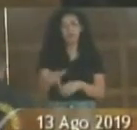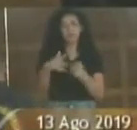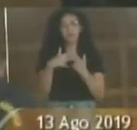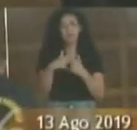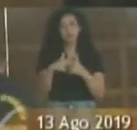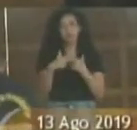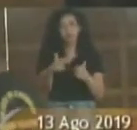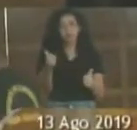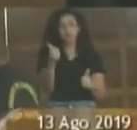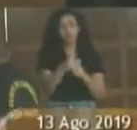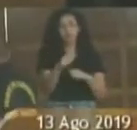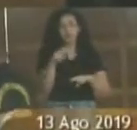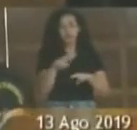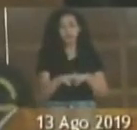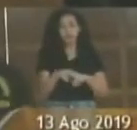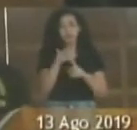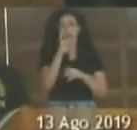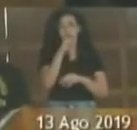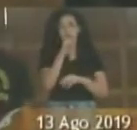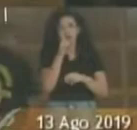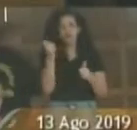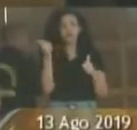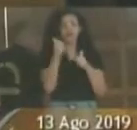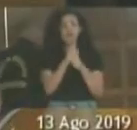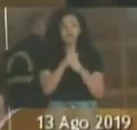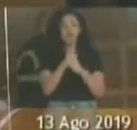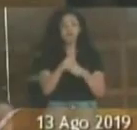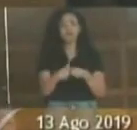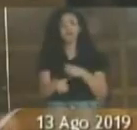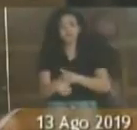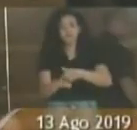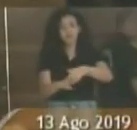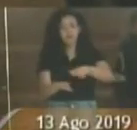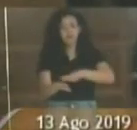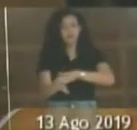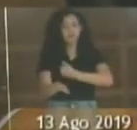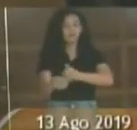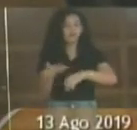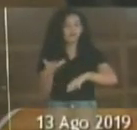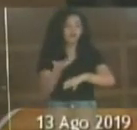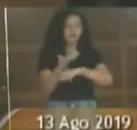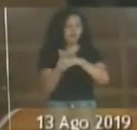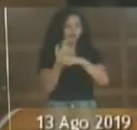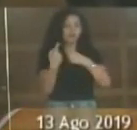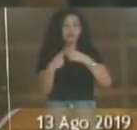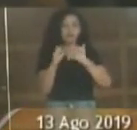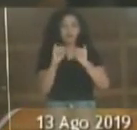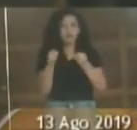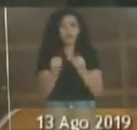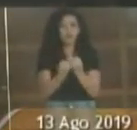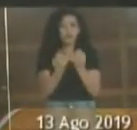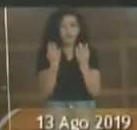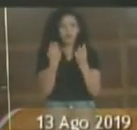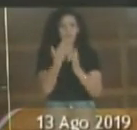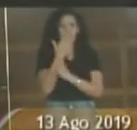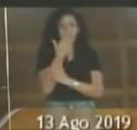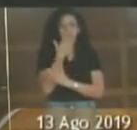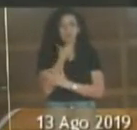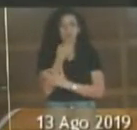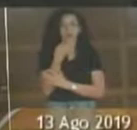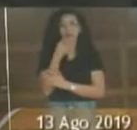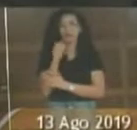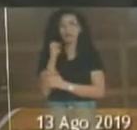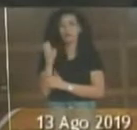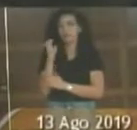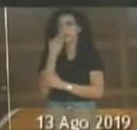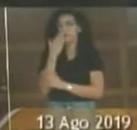substituição de bancos, manutenção da parte elétrica, pintura meio-fio e revitalização da Praça Docimar, bairro Jacuecanga. Indicação 2405, indicando ao